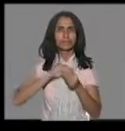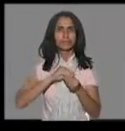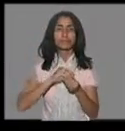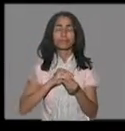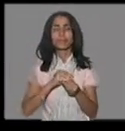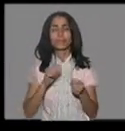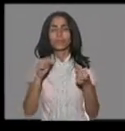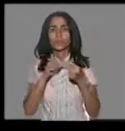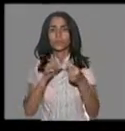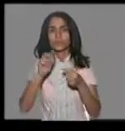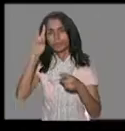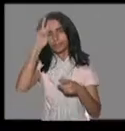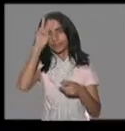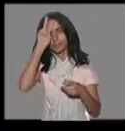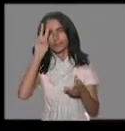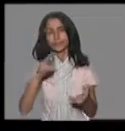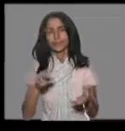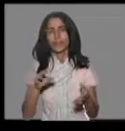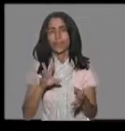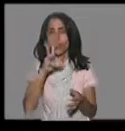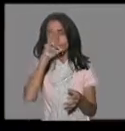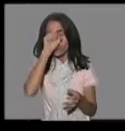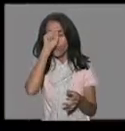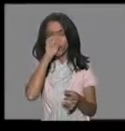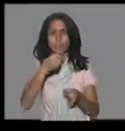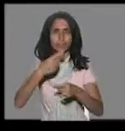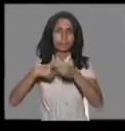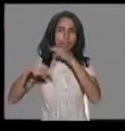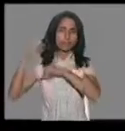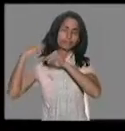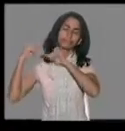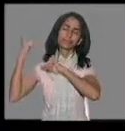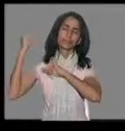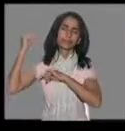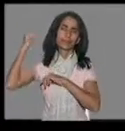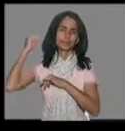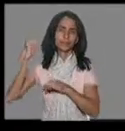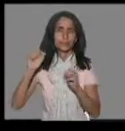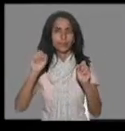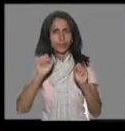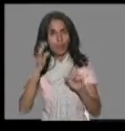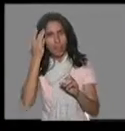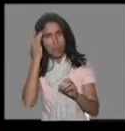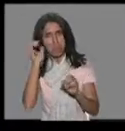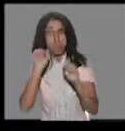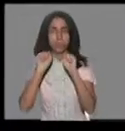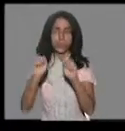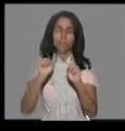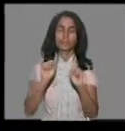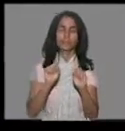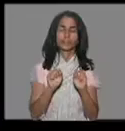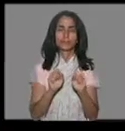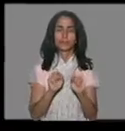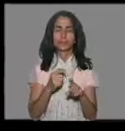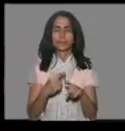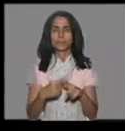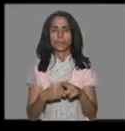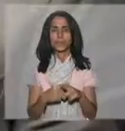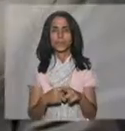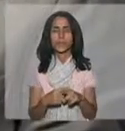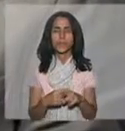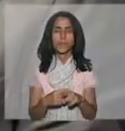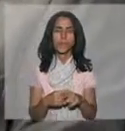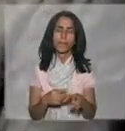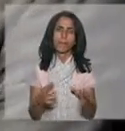muito forte de uma história que é muito forte que é muito anterior à nossa você acha que você pode usar turbante porque quando a gente tiver só